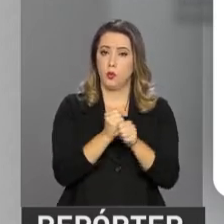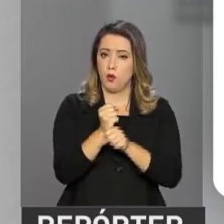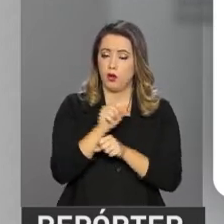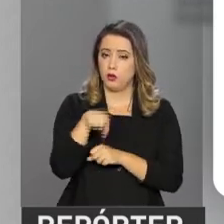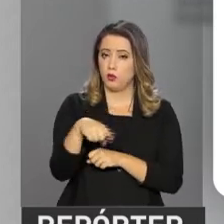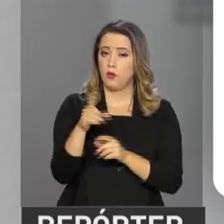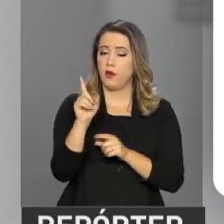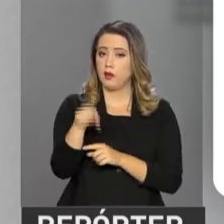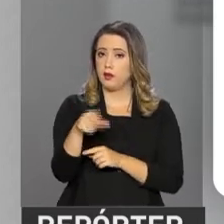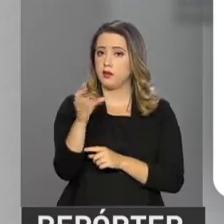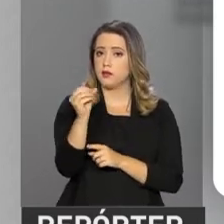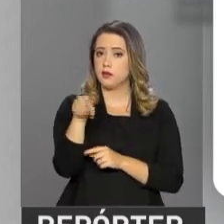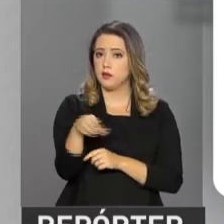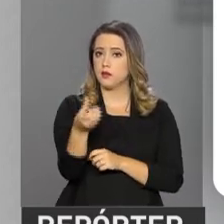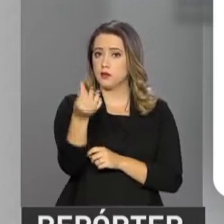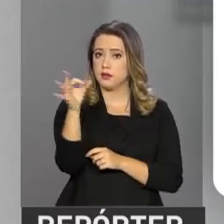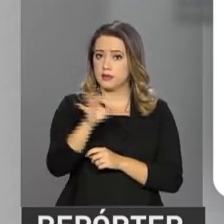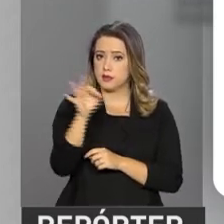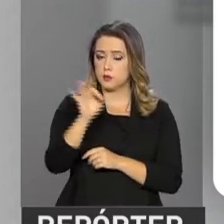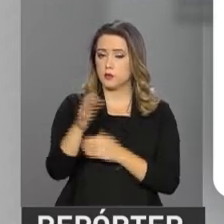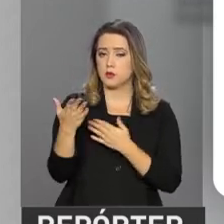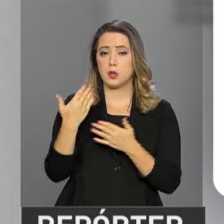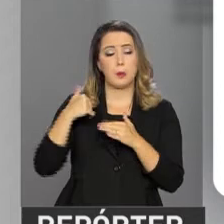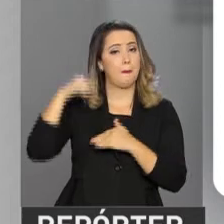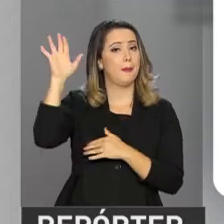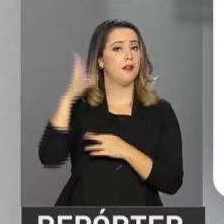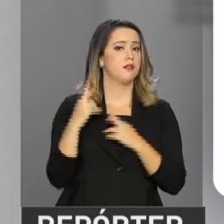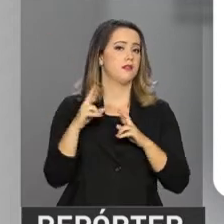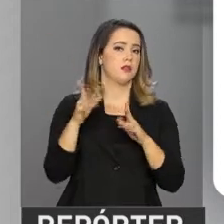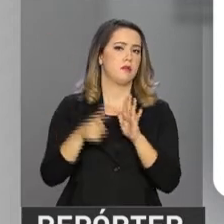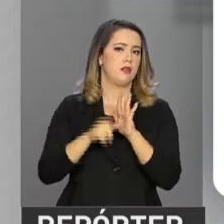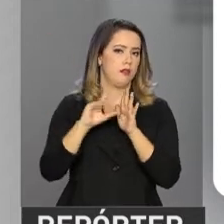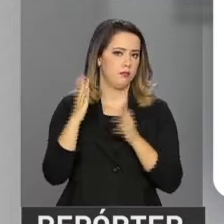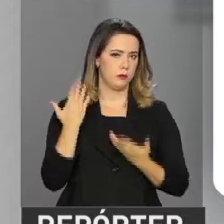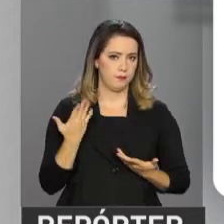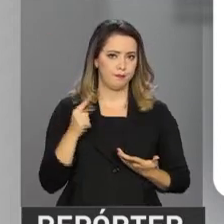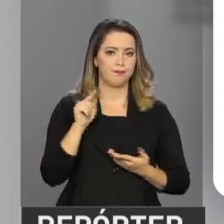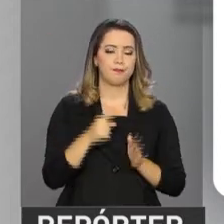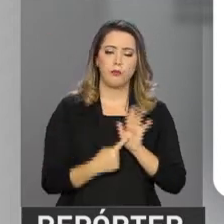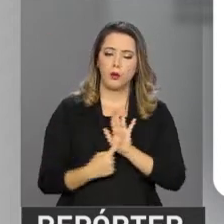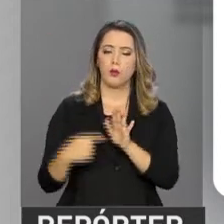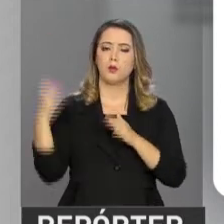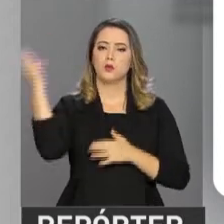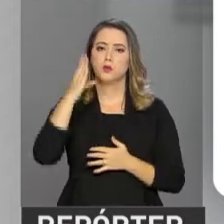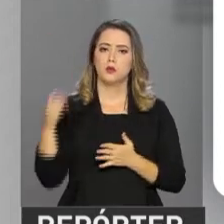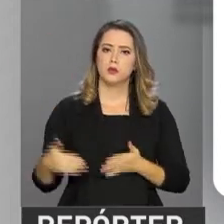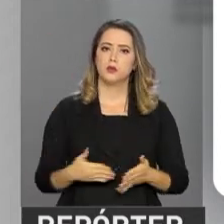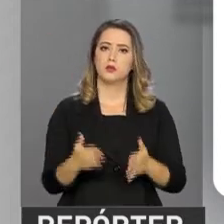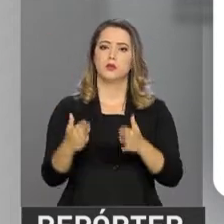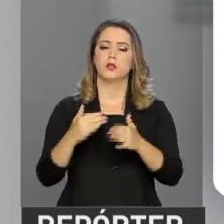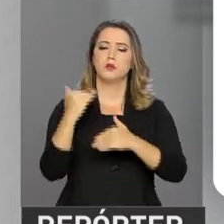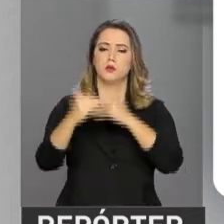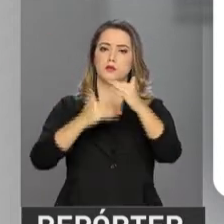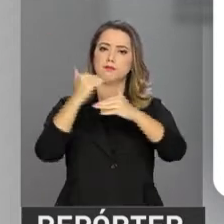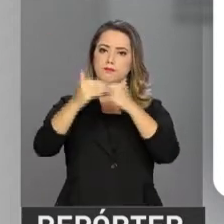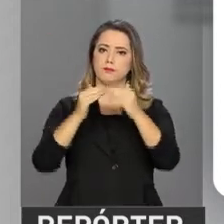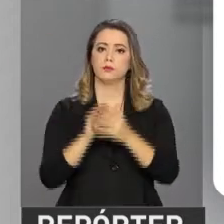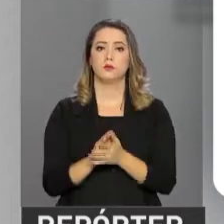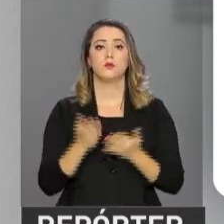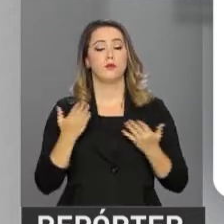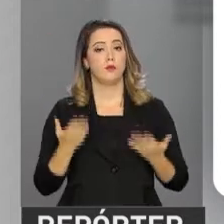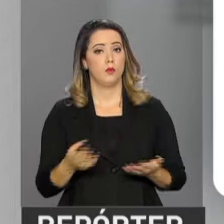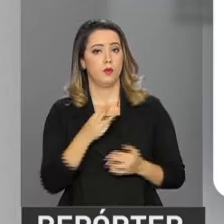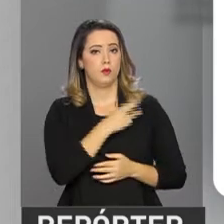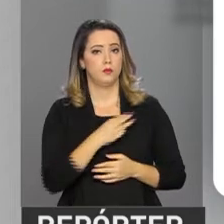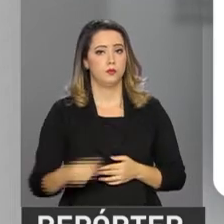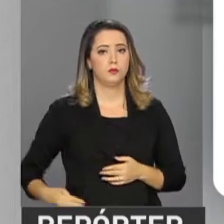cento já supera a previsão inicial dos economistas e mostra que o brasil segue uma trajetória de crescimento para o